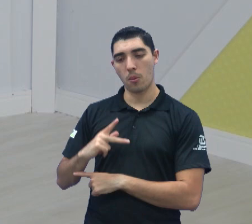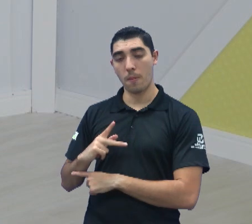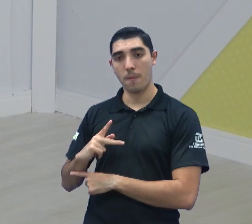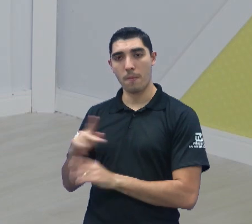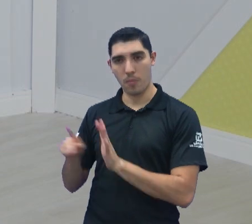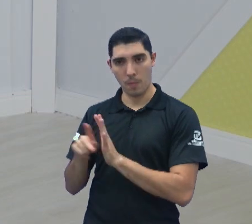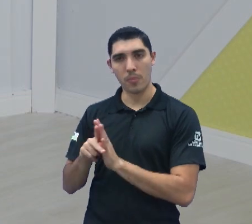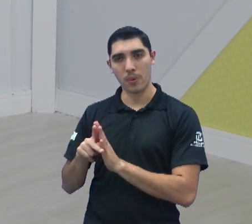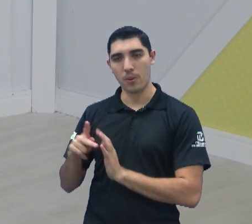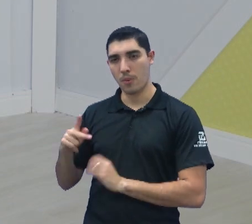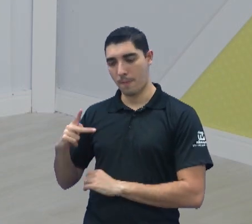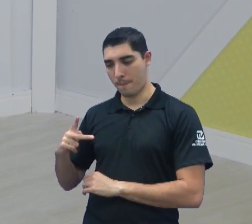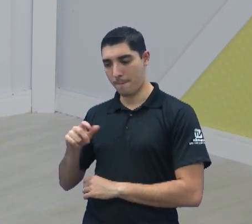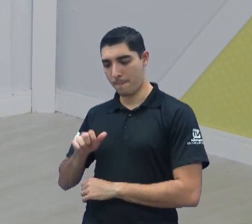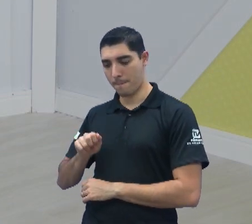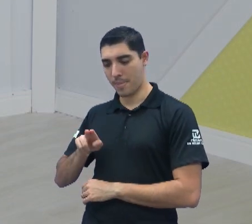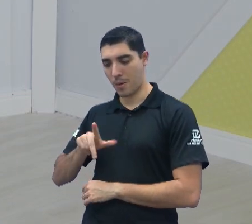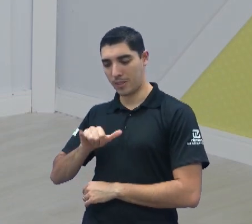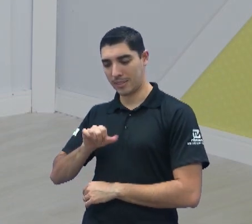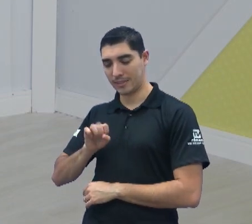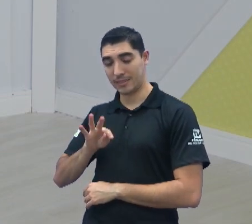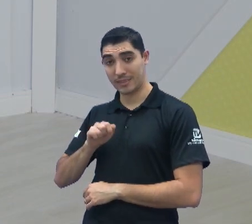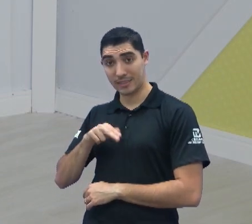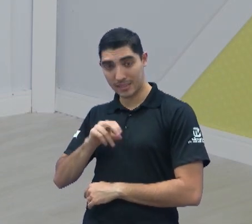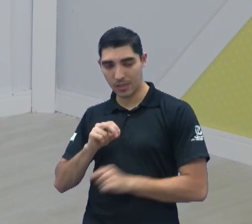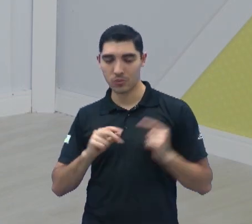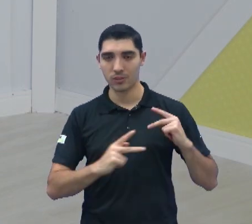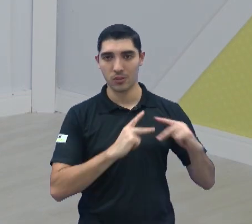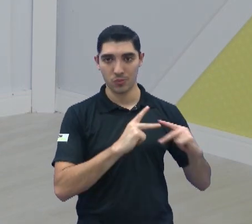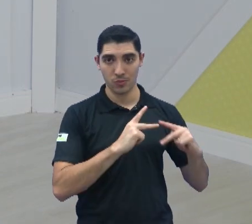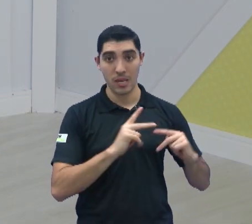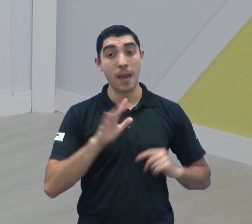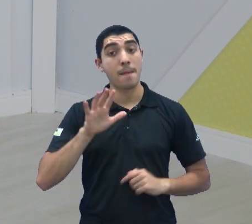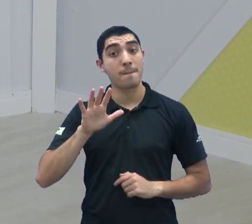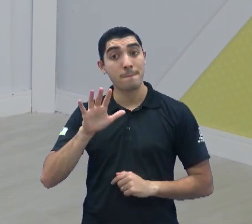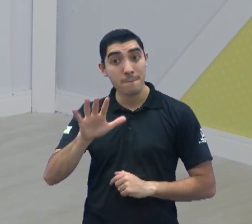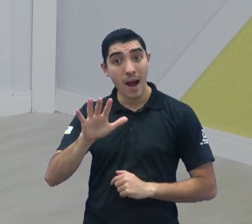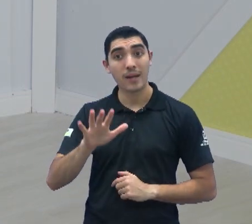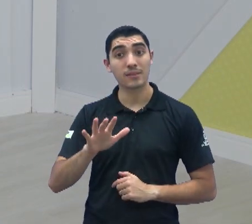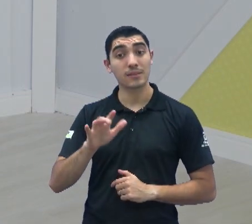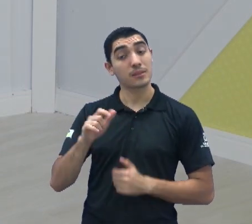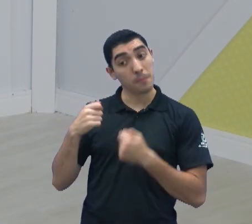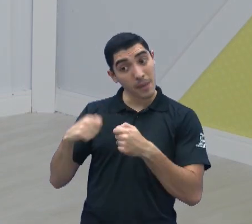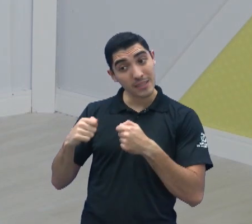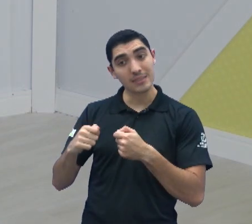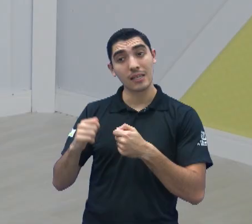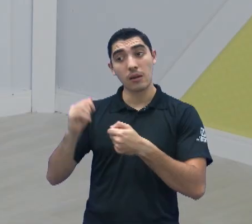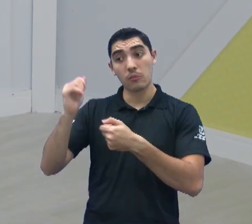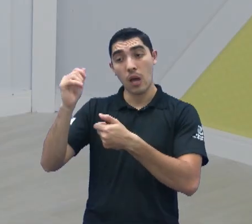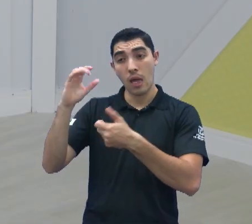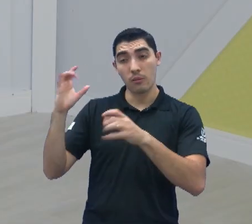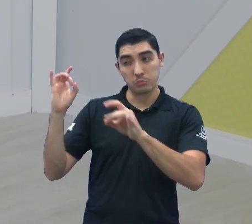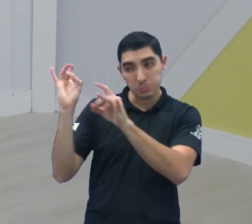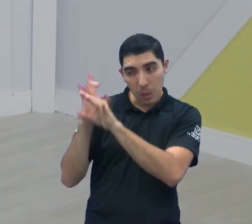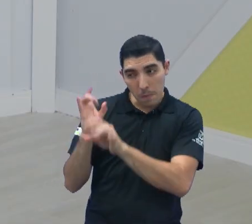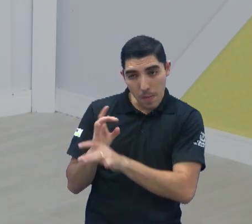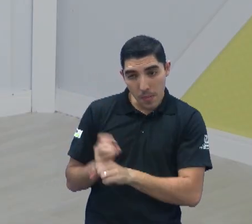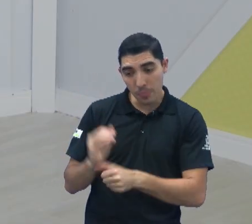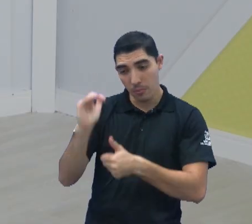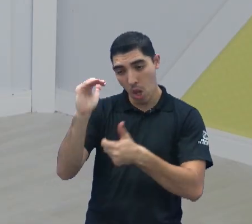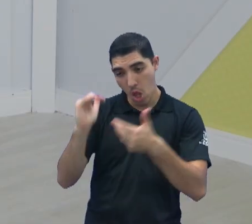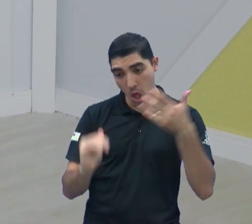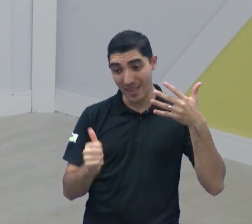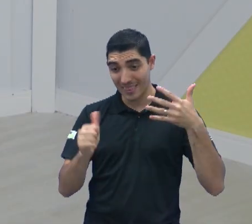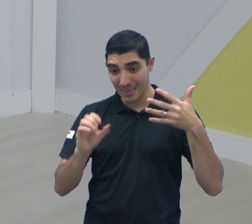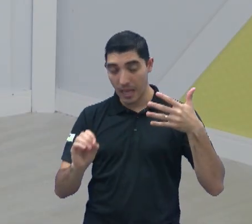Paulo. Essa é a situação da fase de realinhamento, mas precisa terminar aqui todos os jogos para a gente poder sacramentar a classificação final.